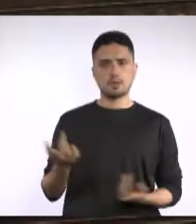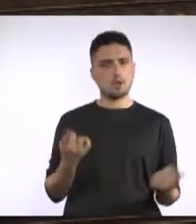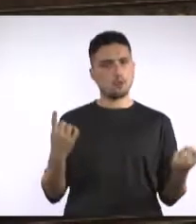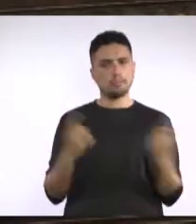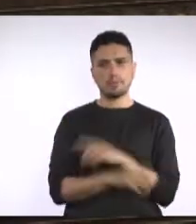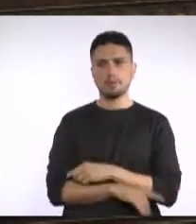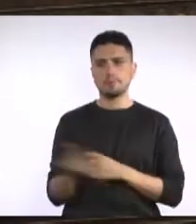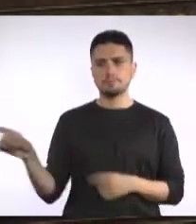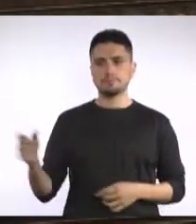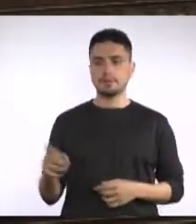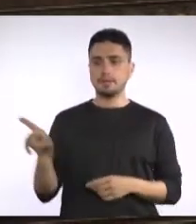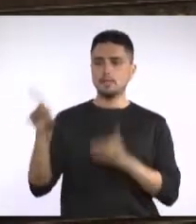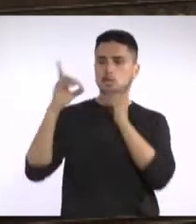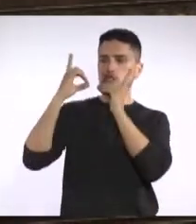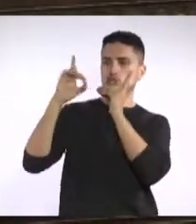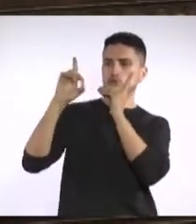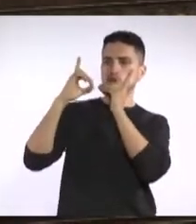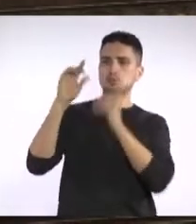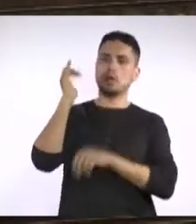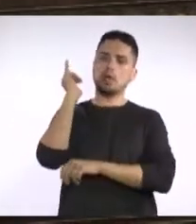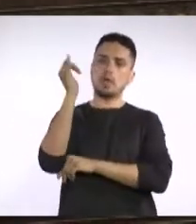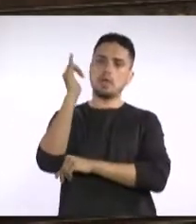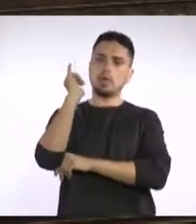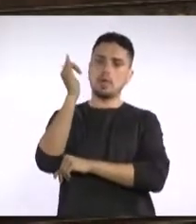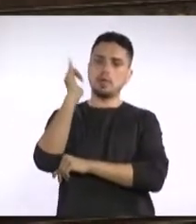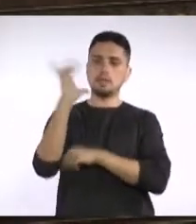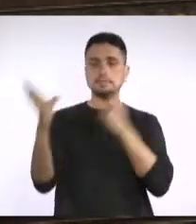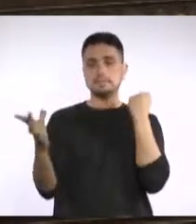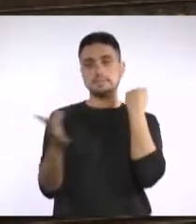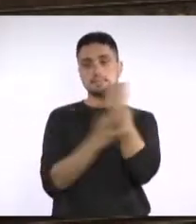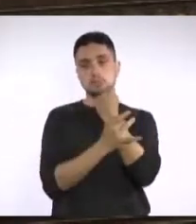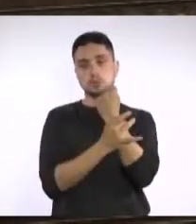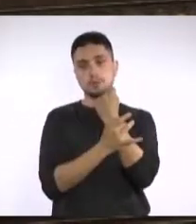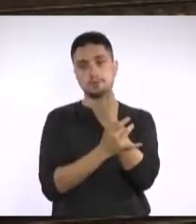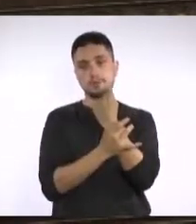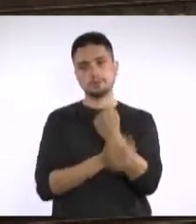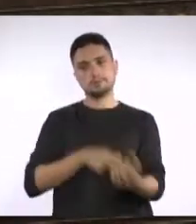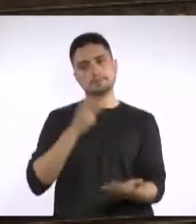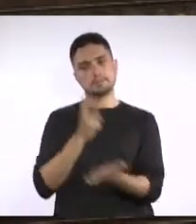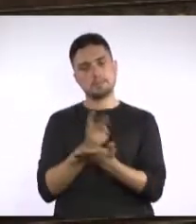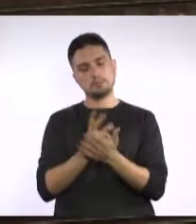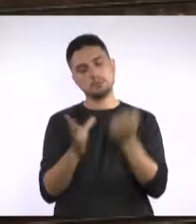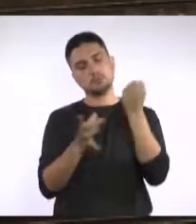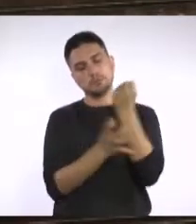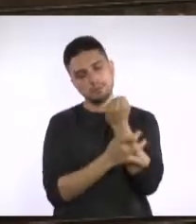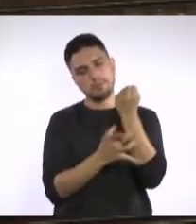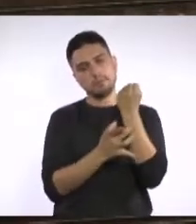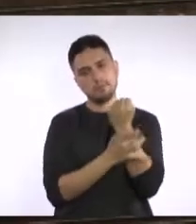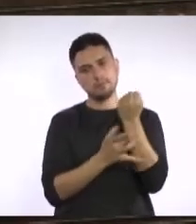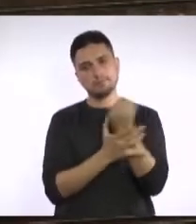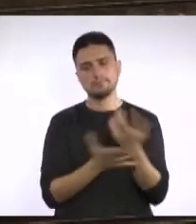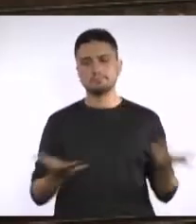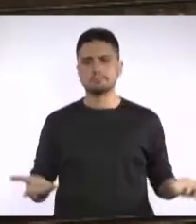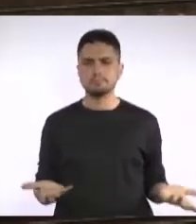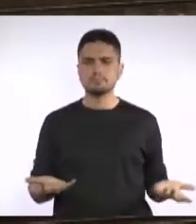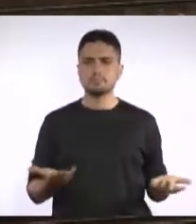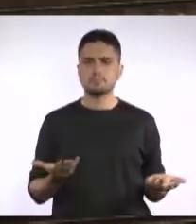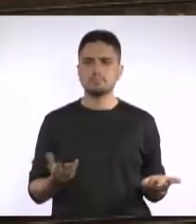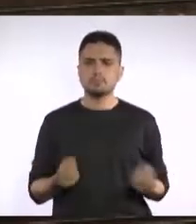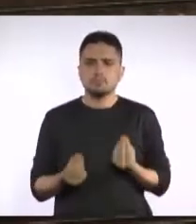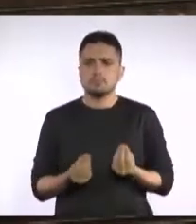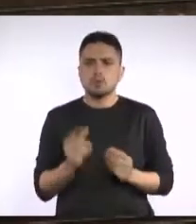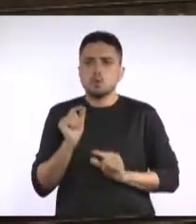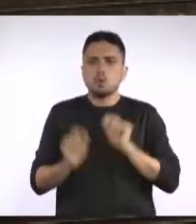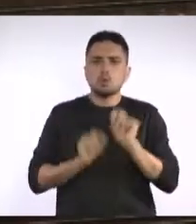hoje tem sido a segurança pública. E aí a gente pergunta o que ele tem feito de concreto, além de mandar